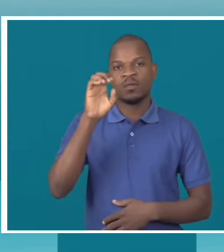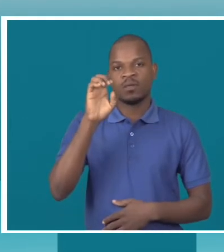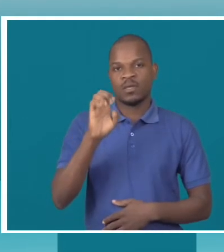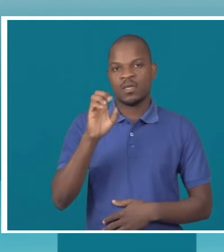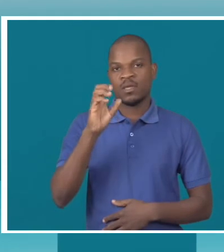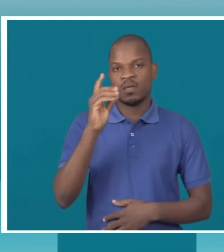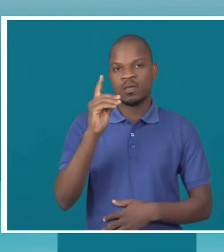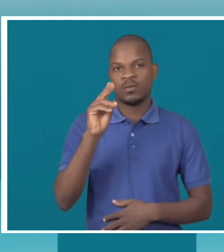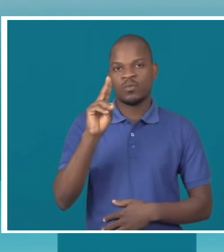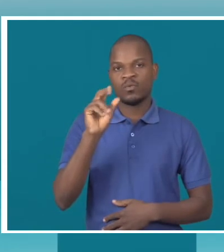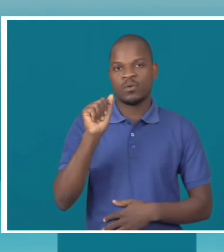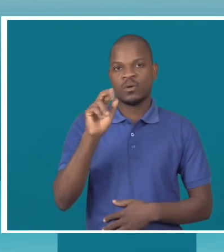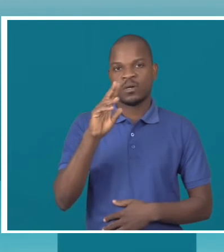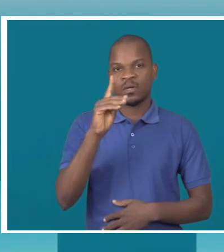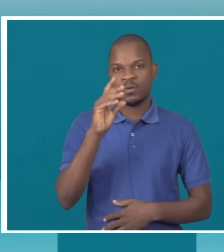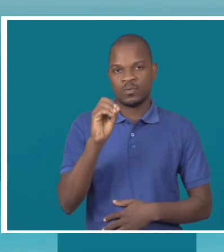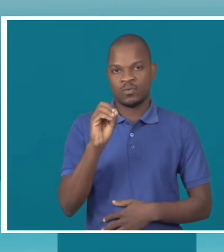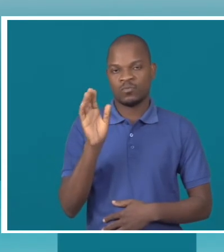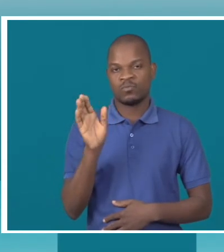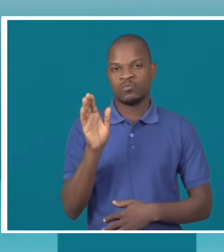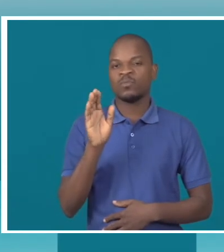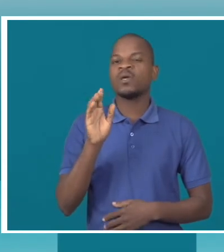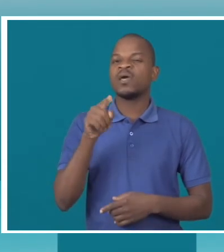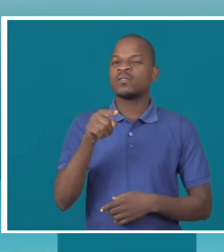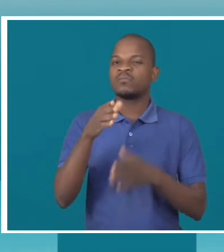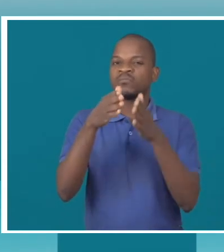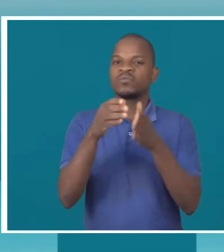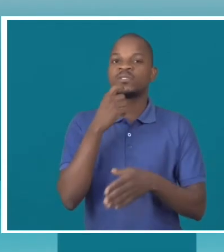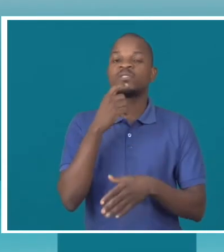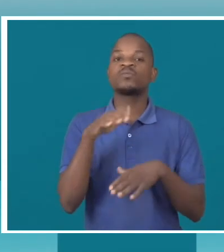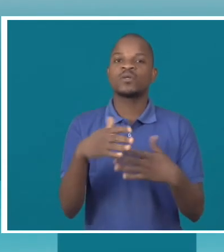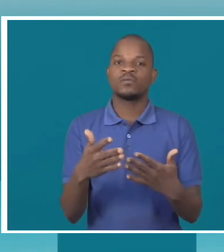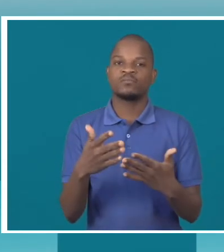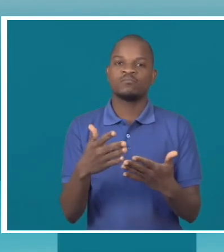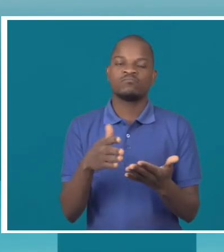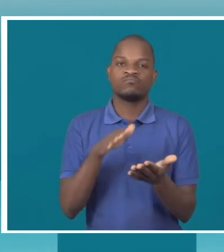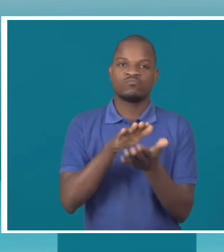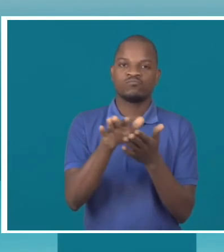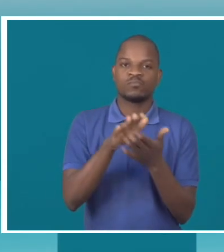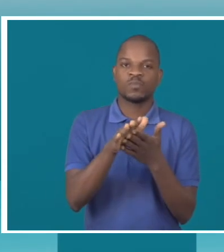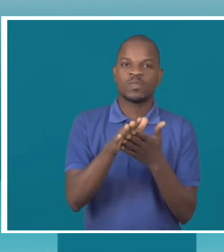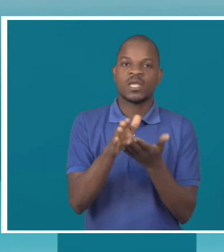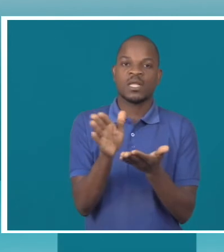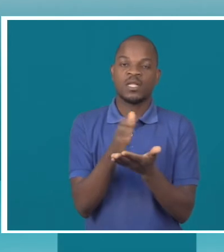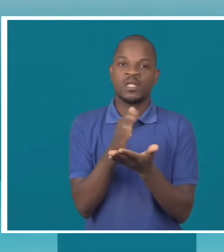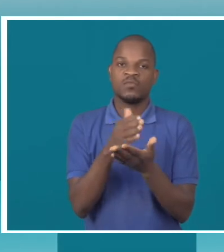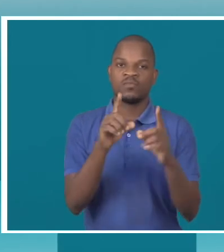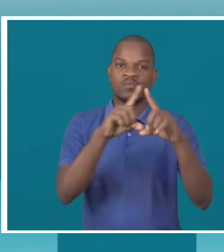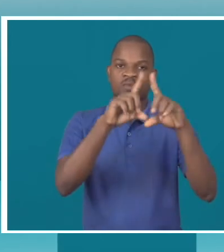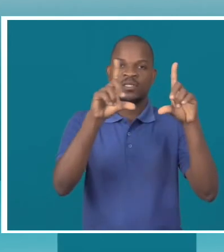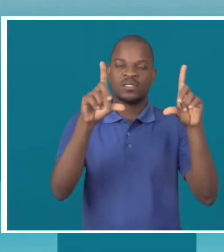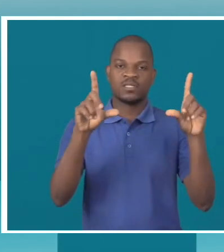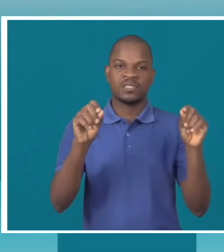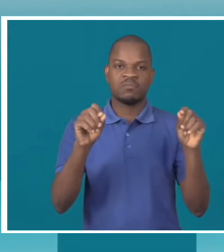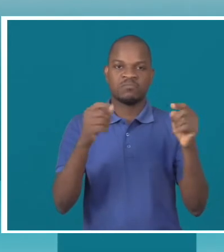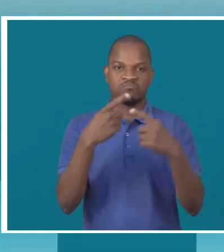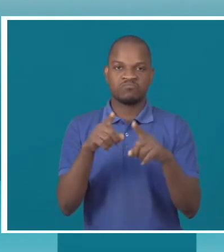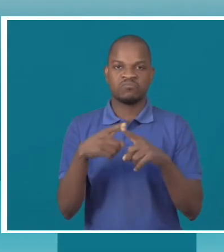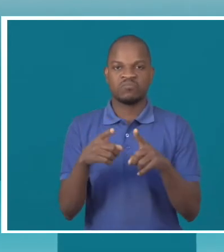dele, No País de Mim, que ele escreve os versos desde as paredes de útero da mãe dele.